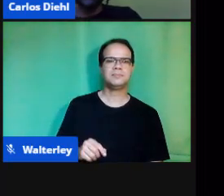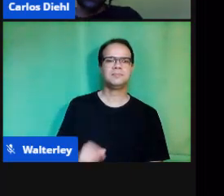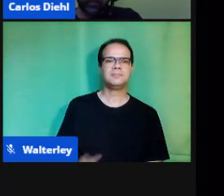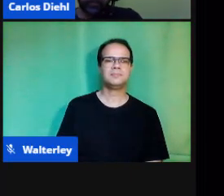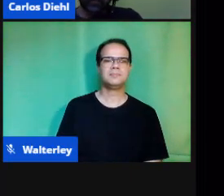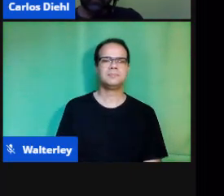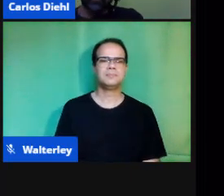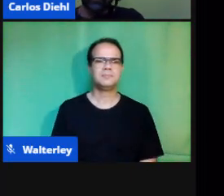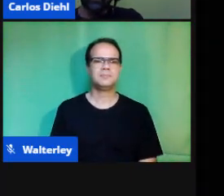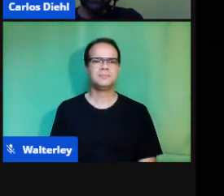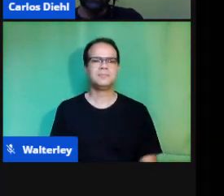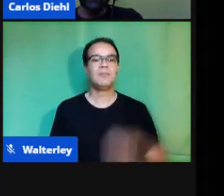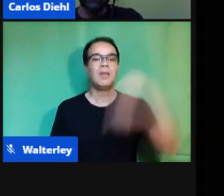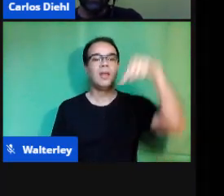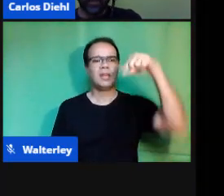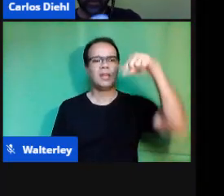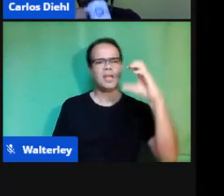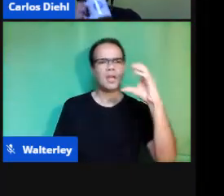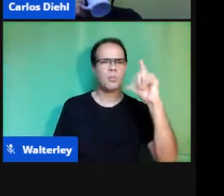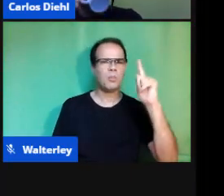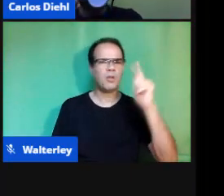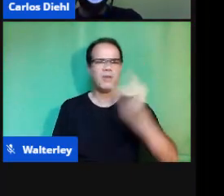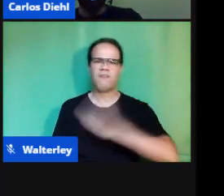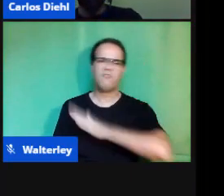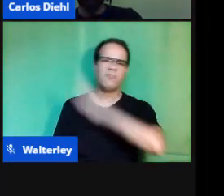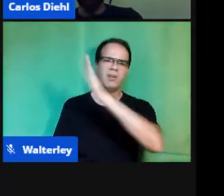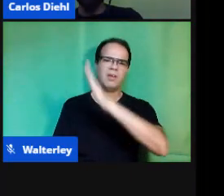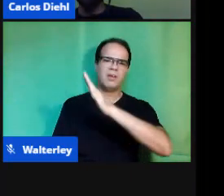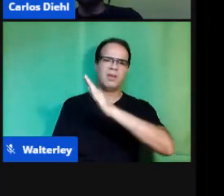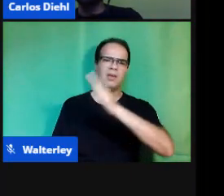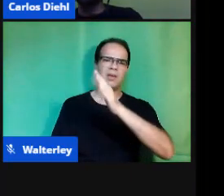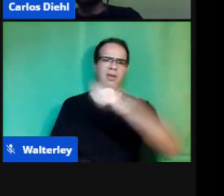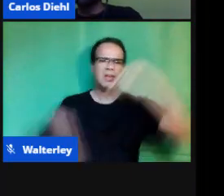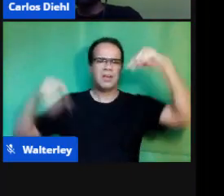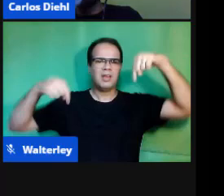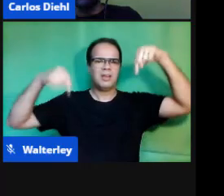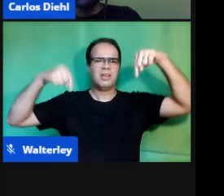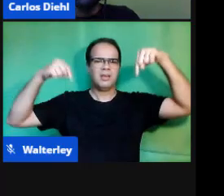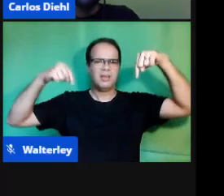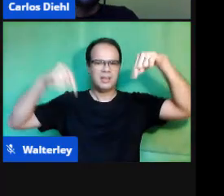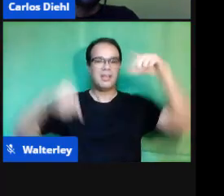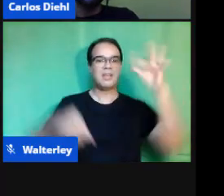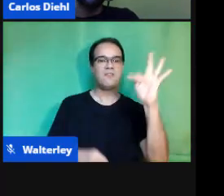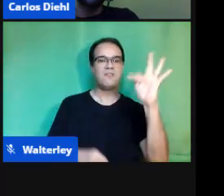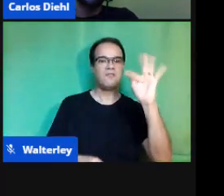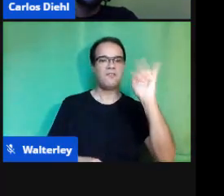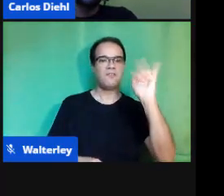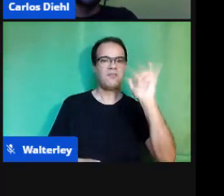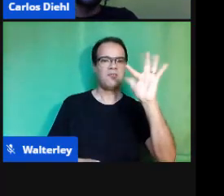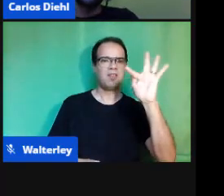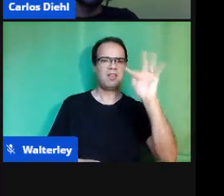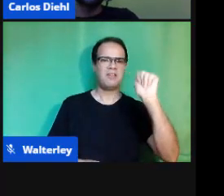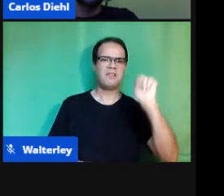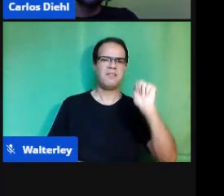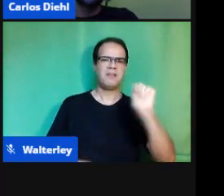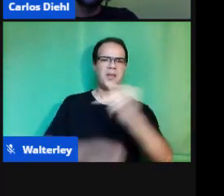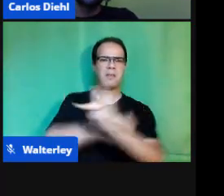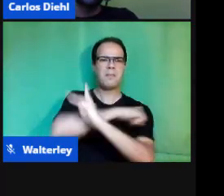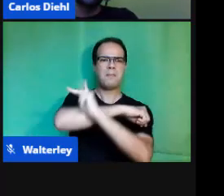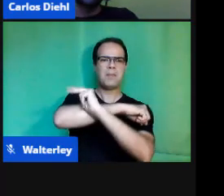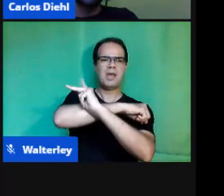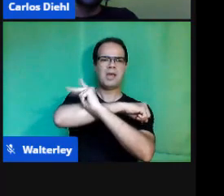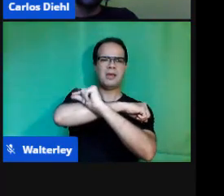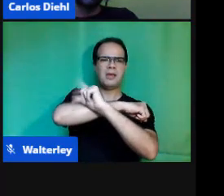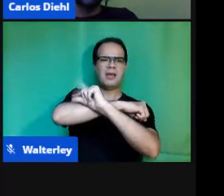A população de Campo Grande foi às ruas para mostrar à comissão da FIFA e da CBF que o Pantanal é aqui e a Copa é